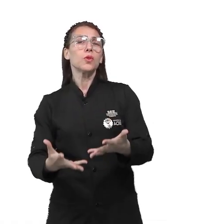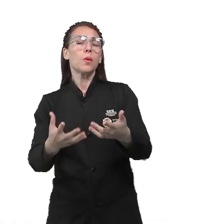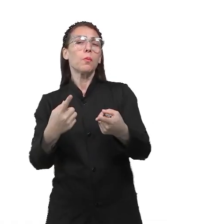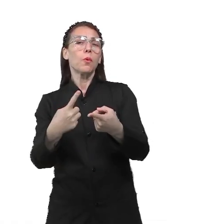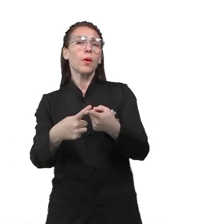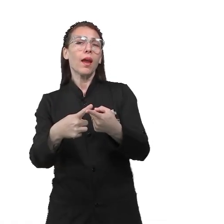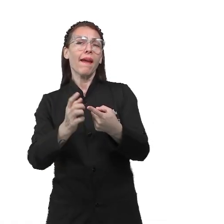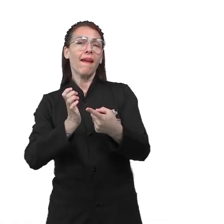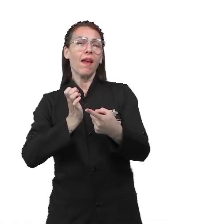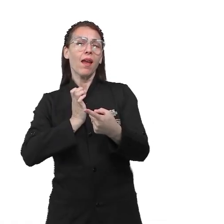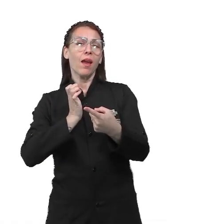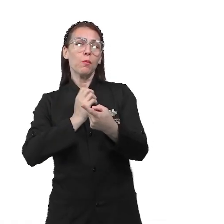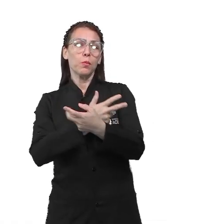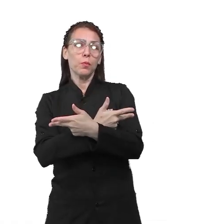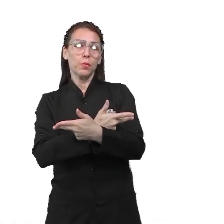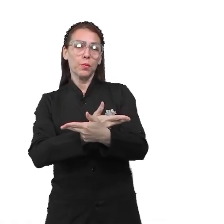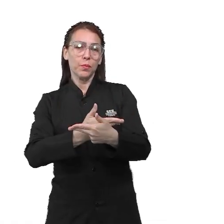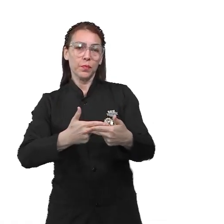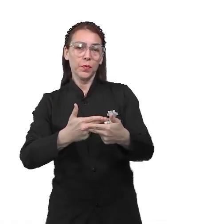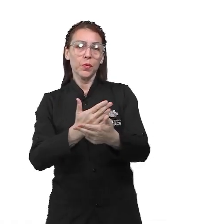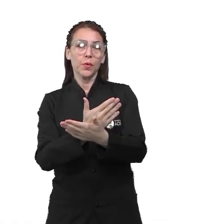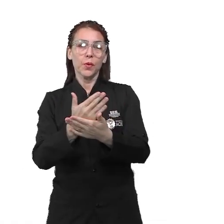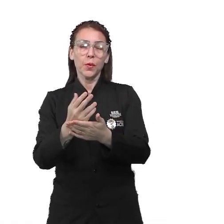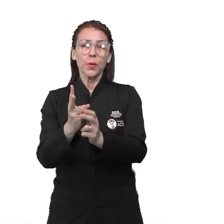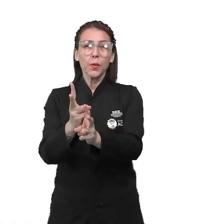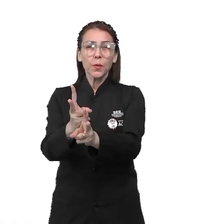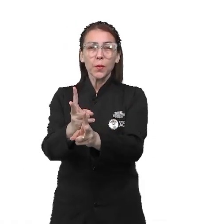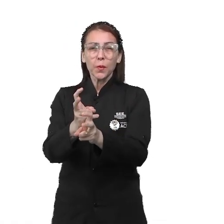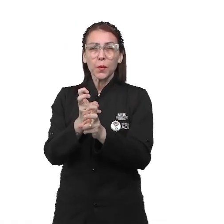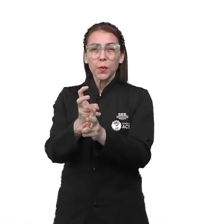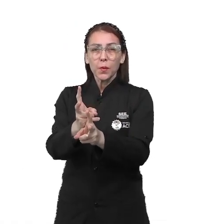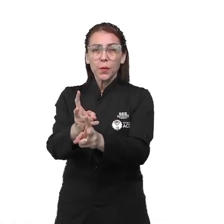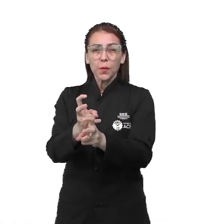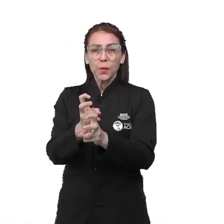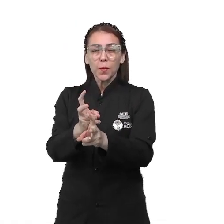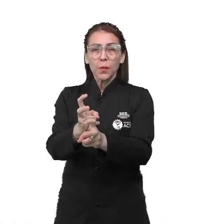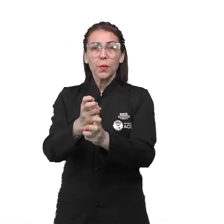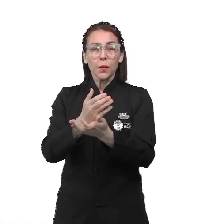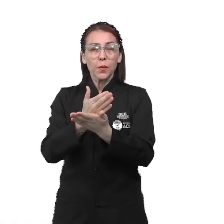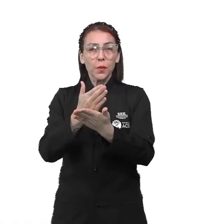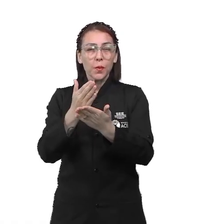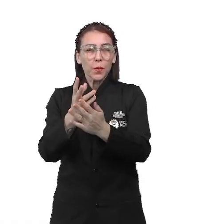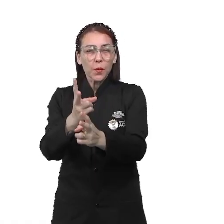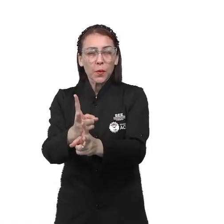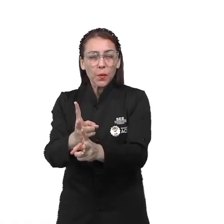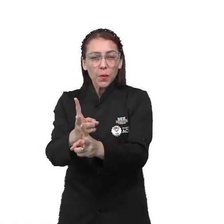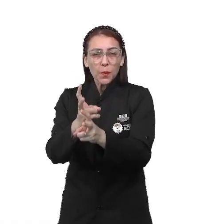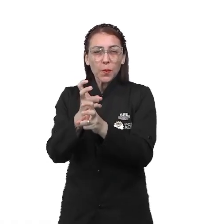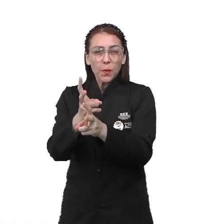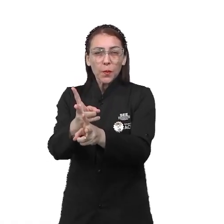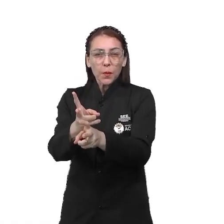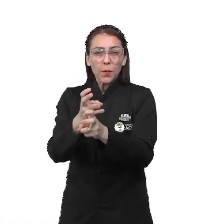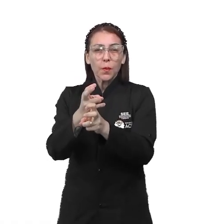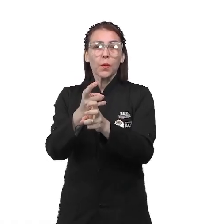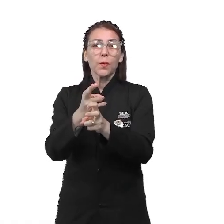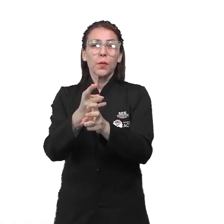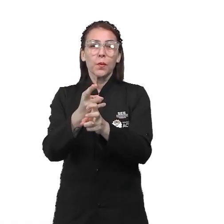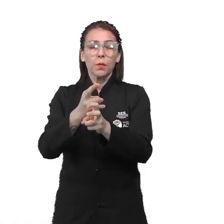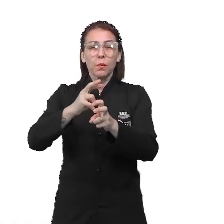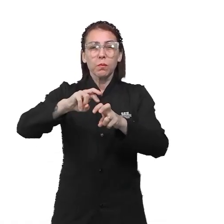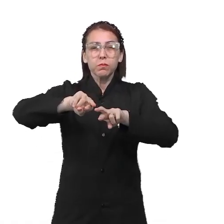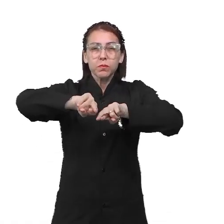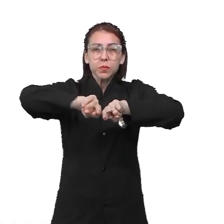por riquezas. Essa colonização marcou o início da exploração dos